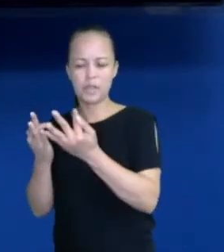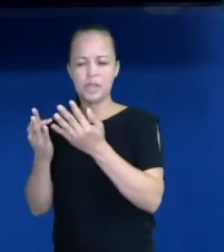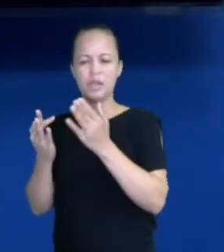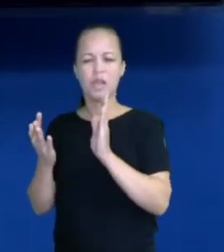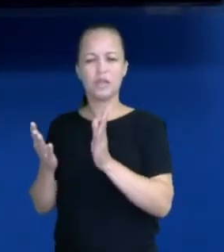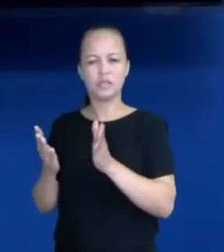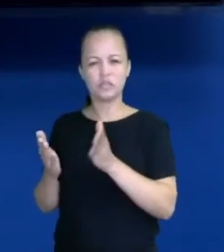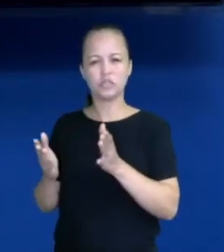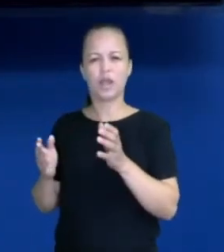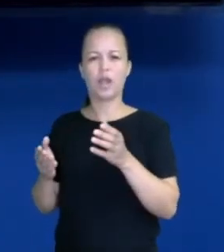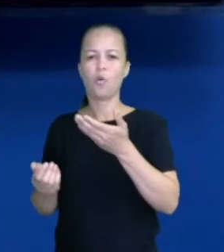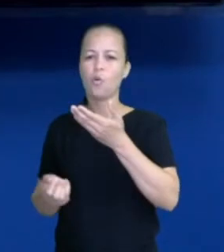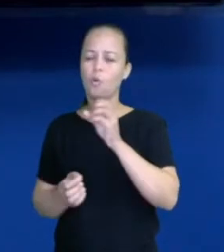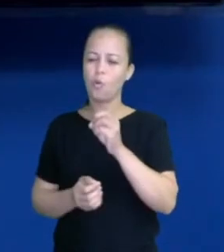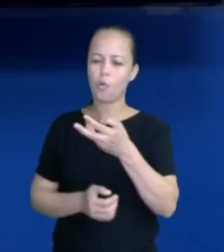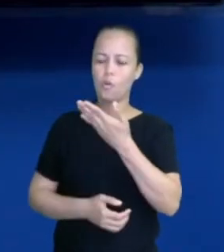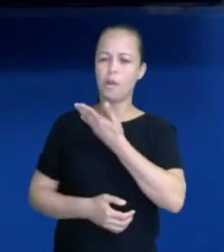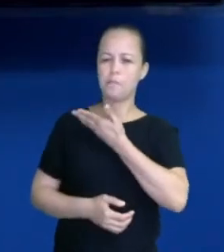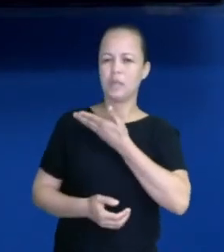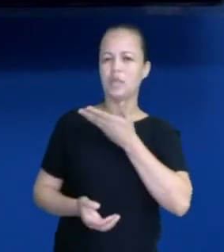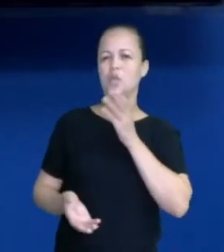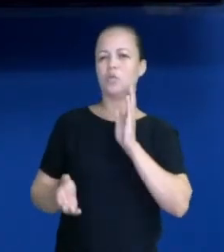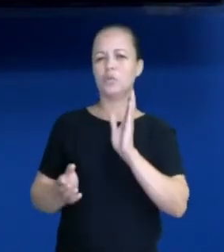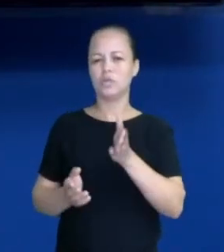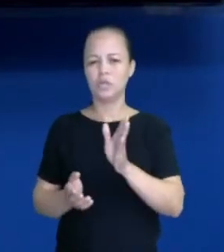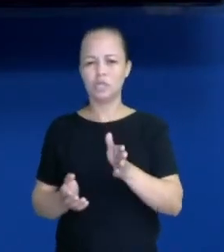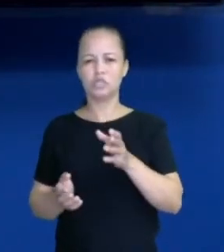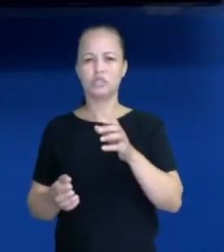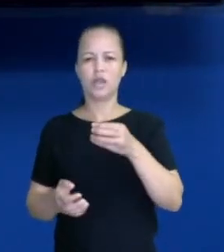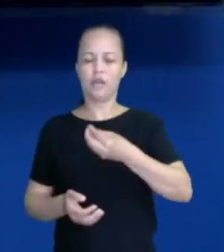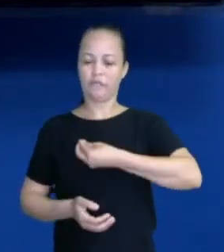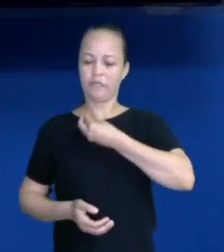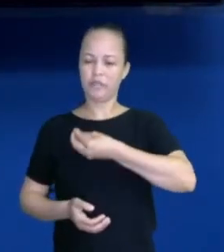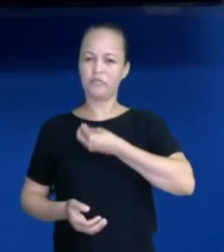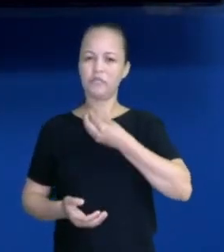com esse tipo de situação?